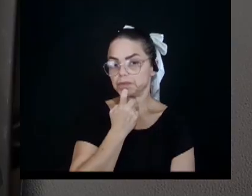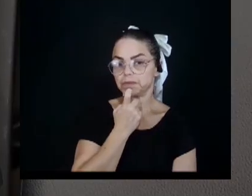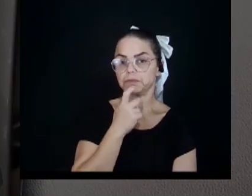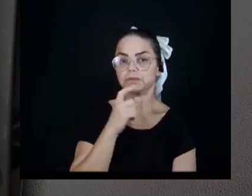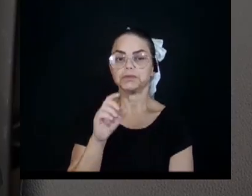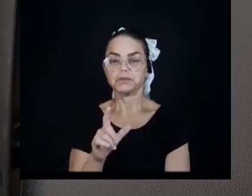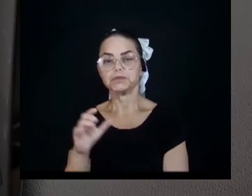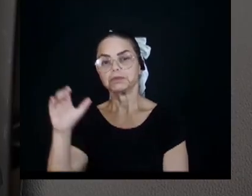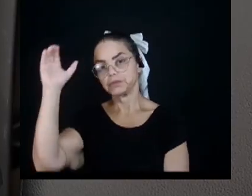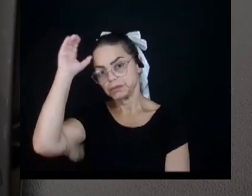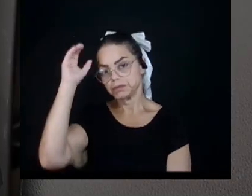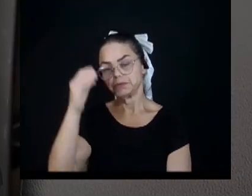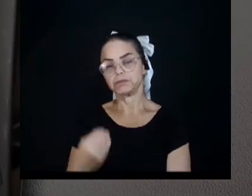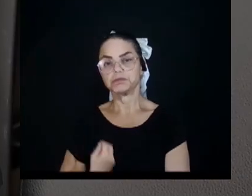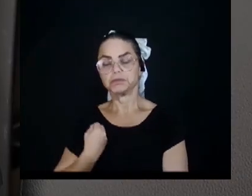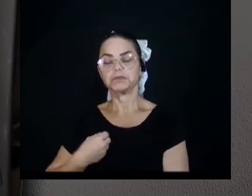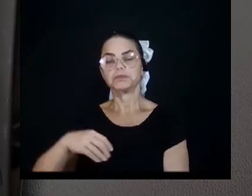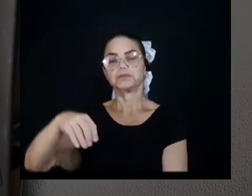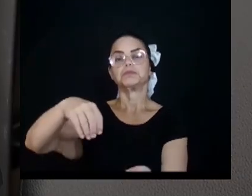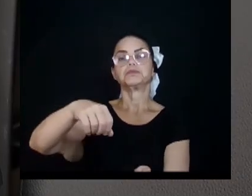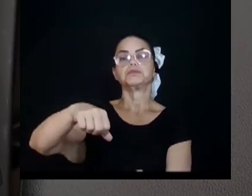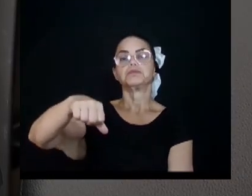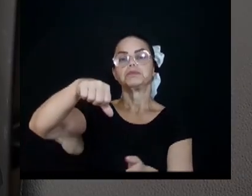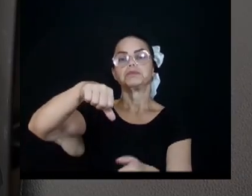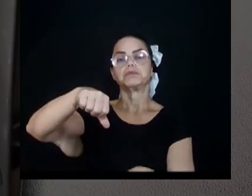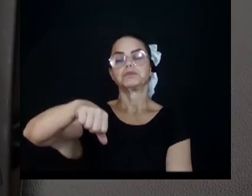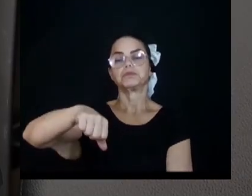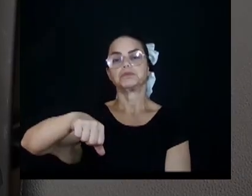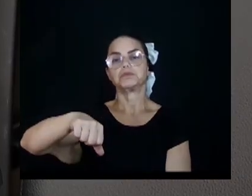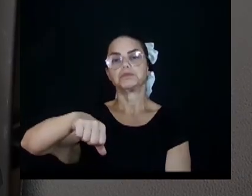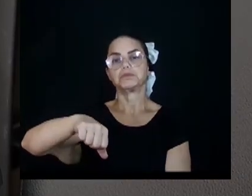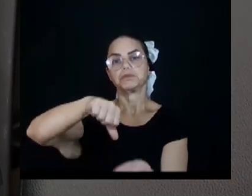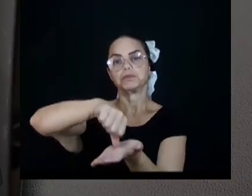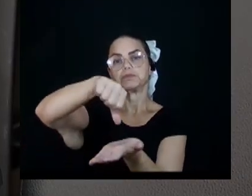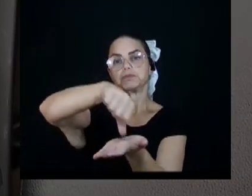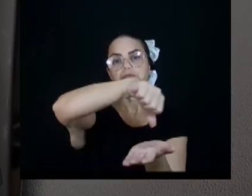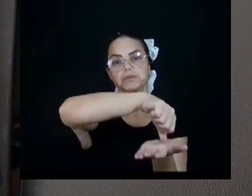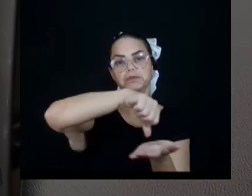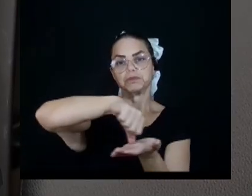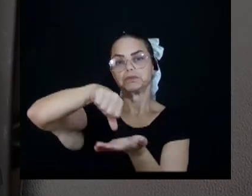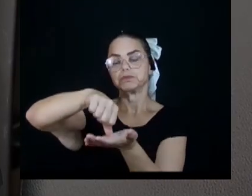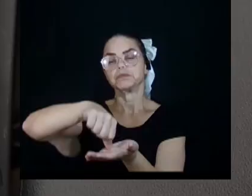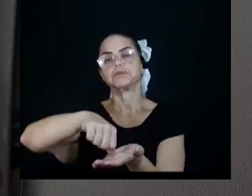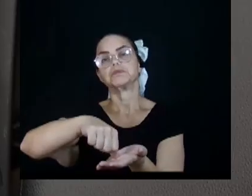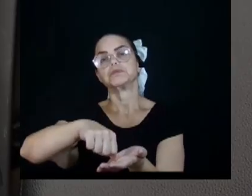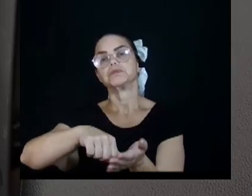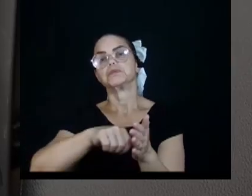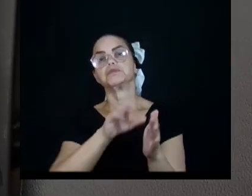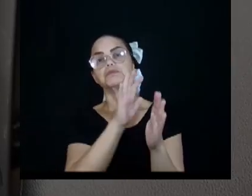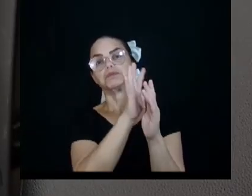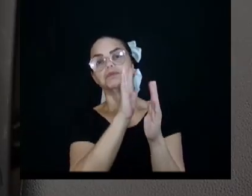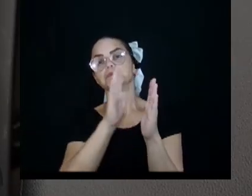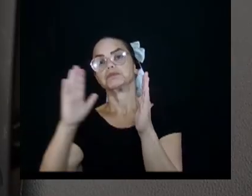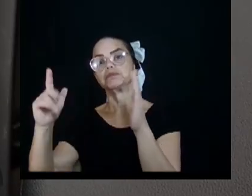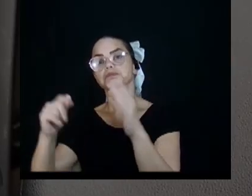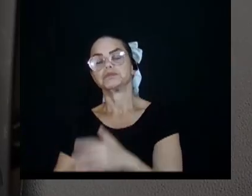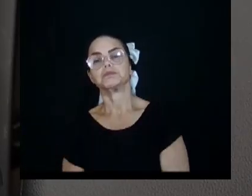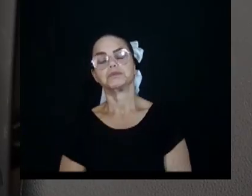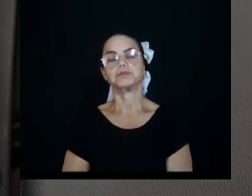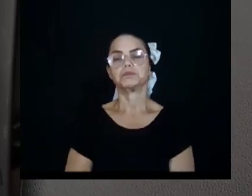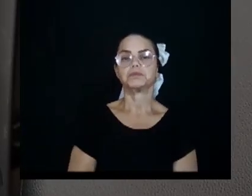de cultura na cidade, a Lei da Galeria da Arte Urbana, que é uma lei que